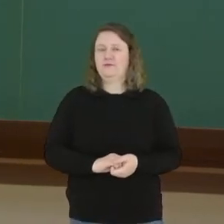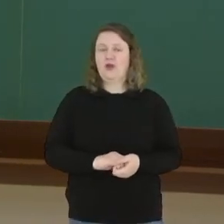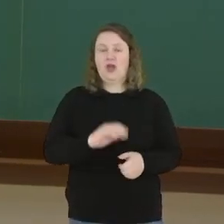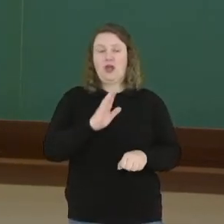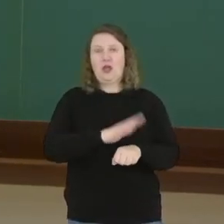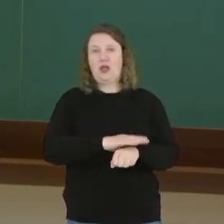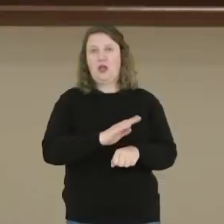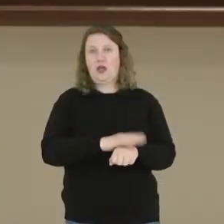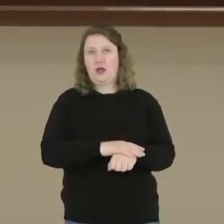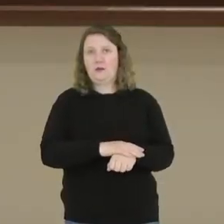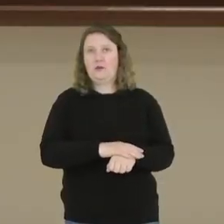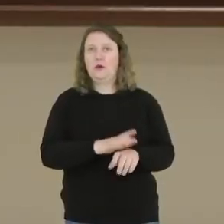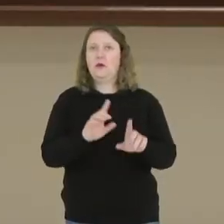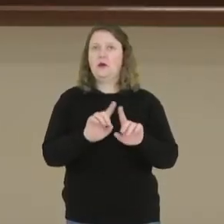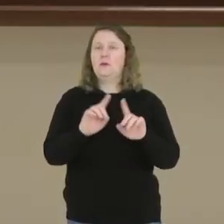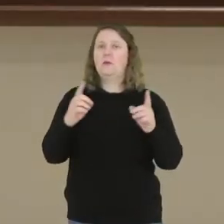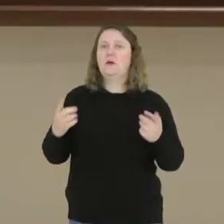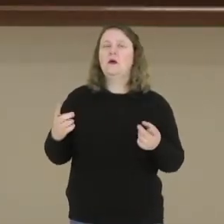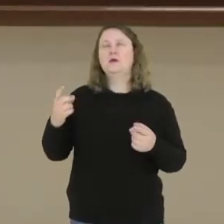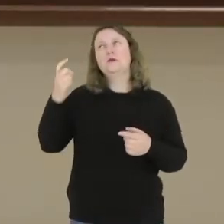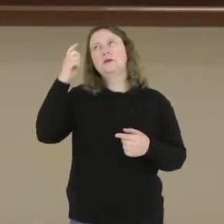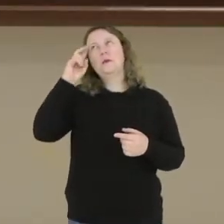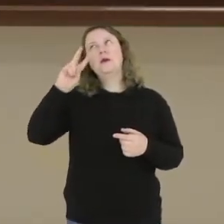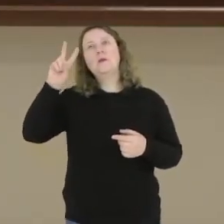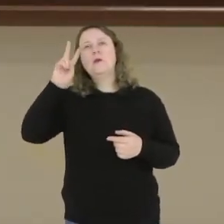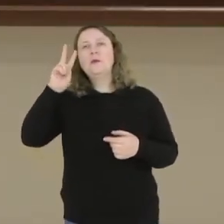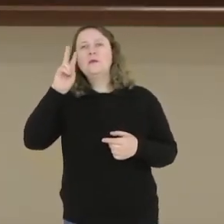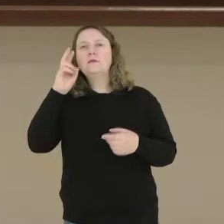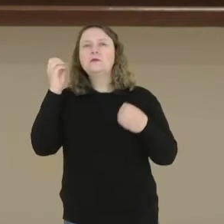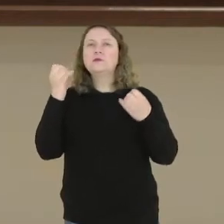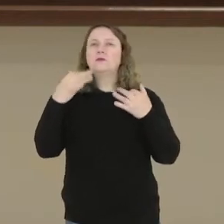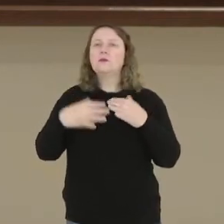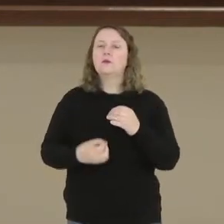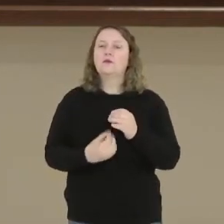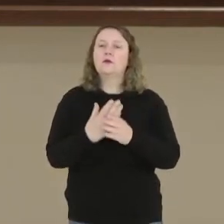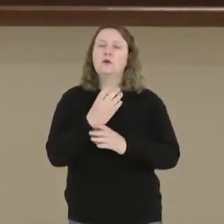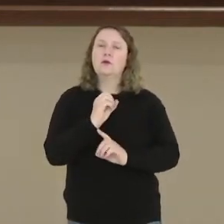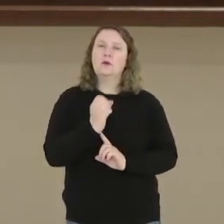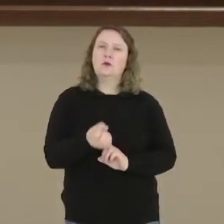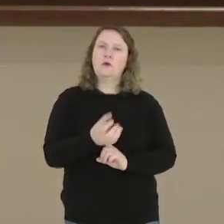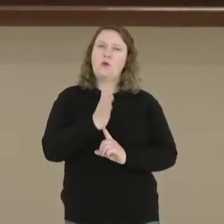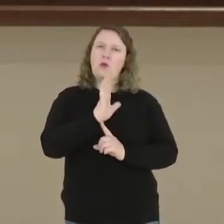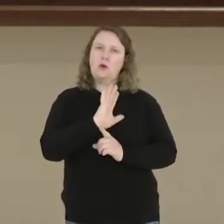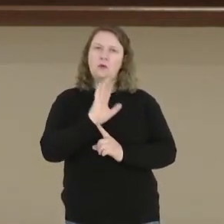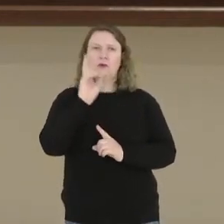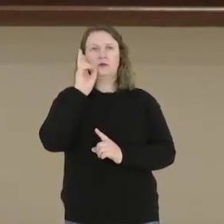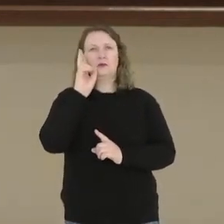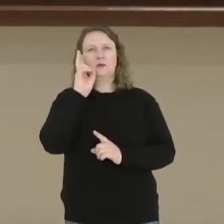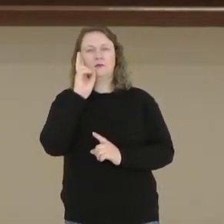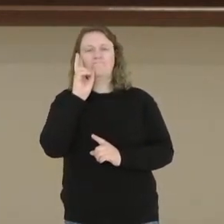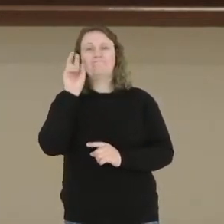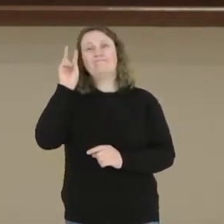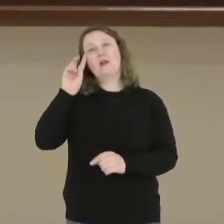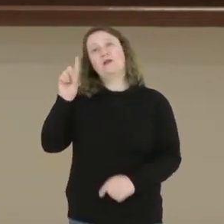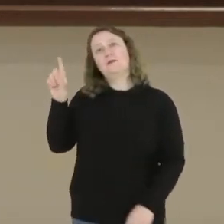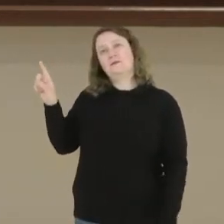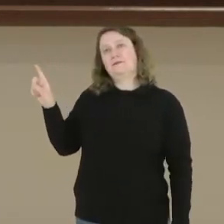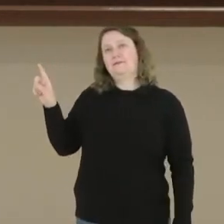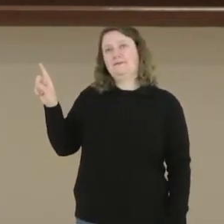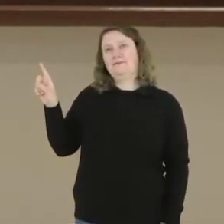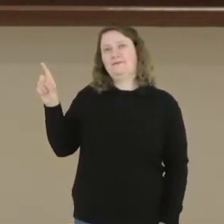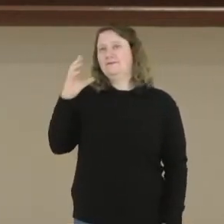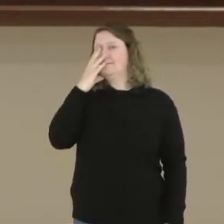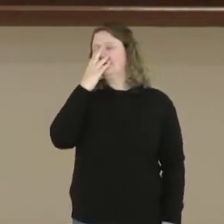como for, pelo menos assim, na nossa memória, quando falamos na fundação de Roma, lembramos do mito, né? Lembramos dessa estátua da